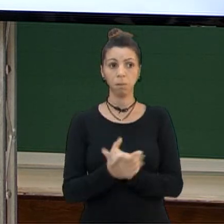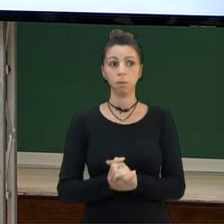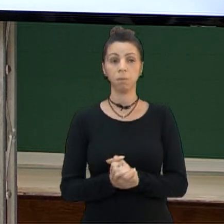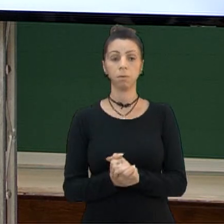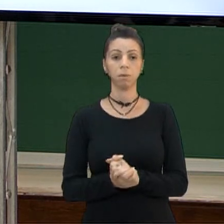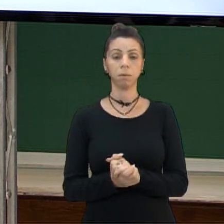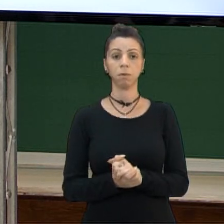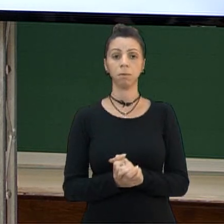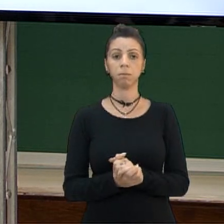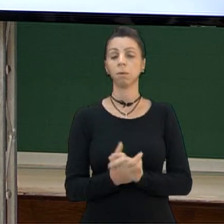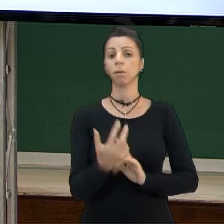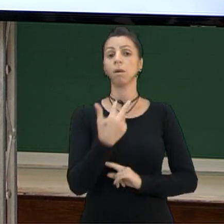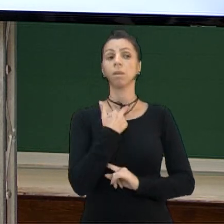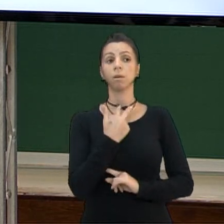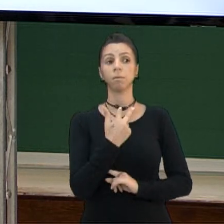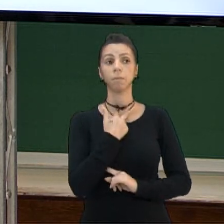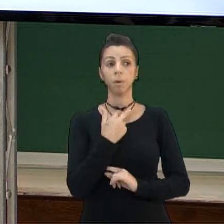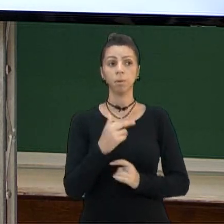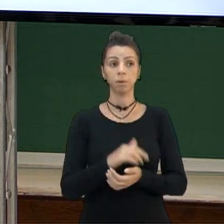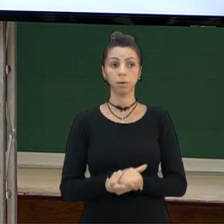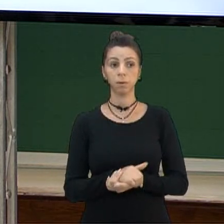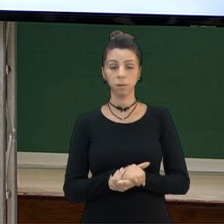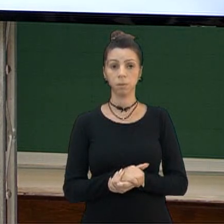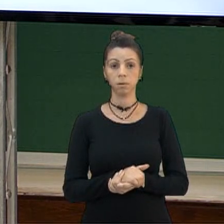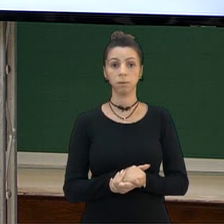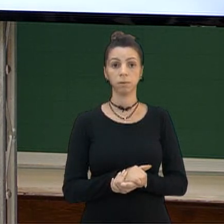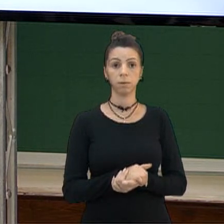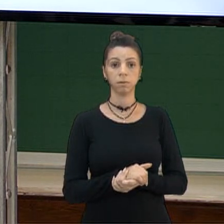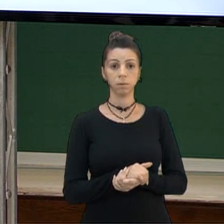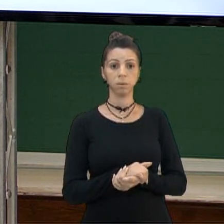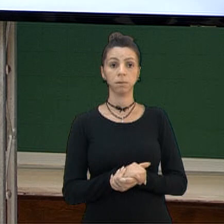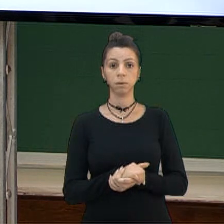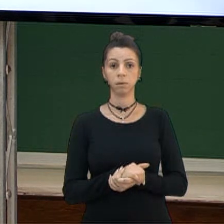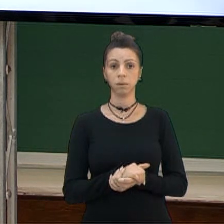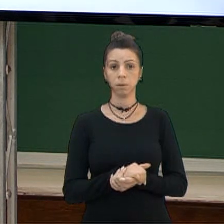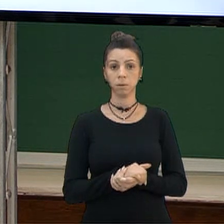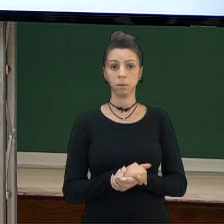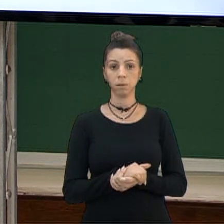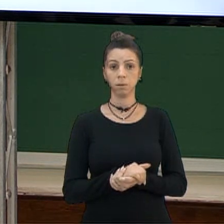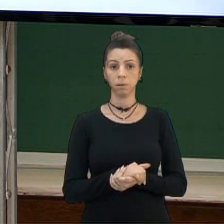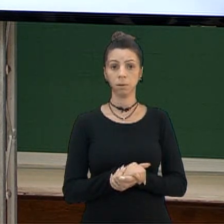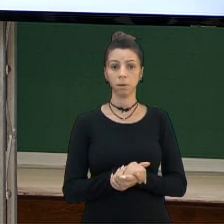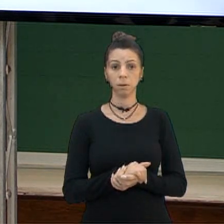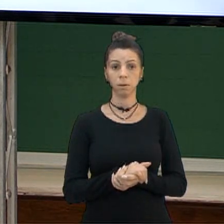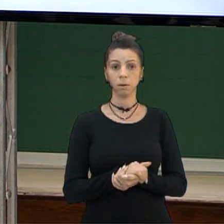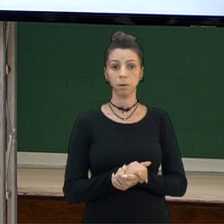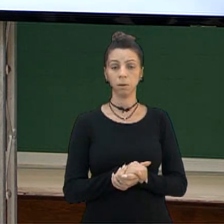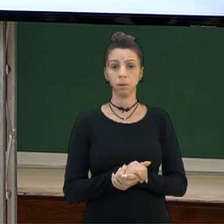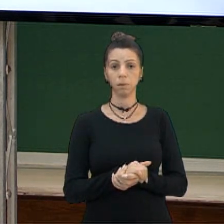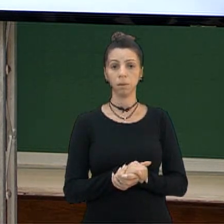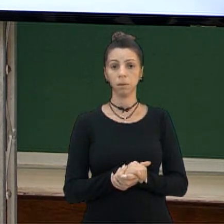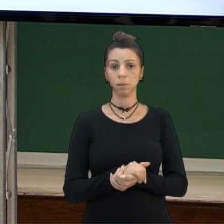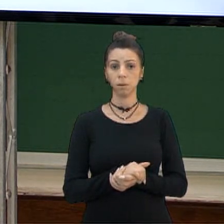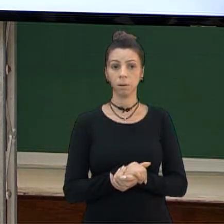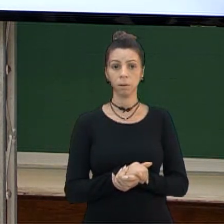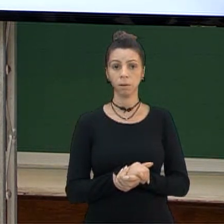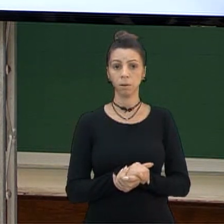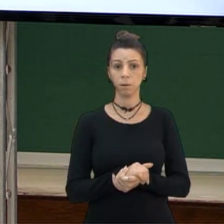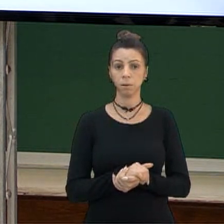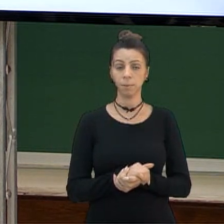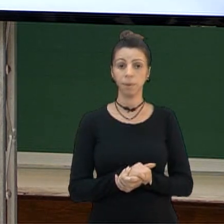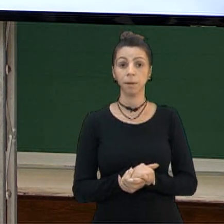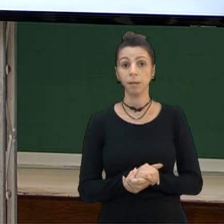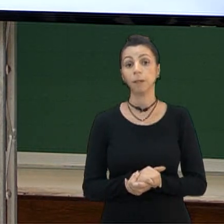Ela não pode gerar respeito, como eu falei para vocês, né, a religião, mas ela